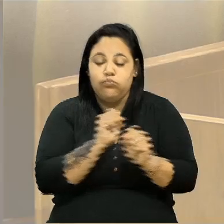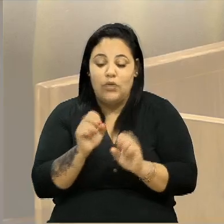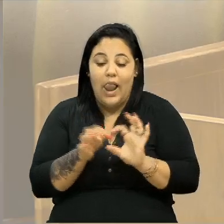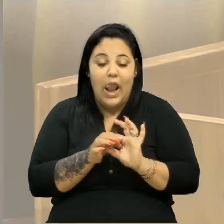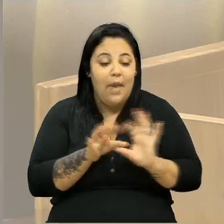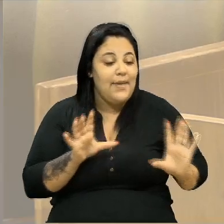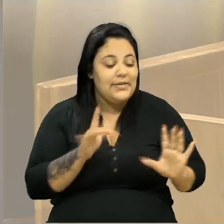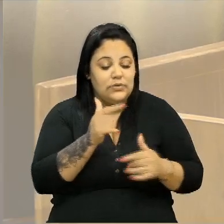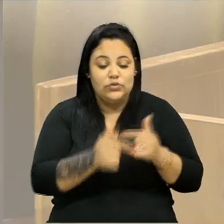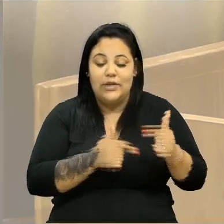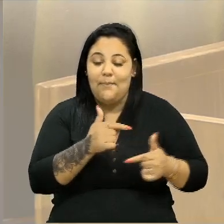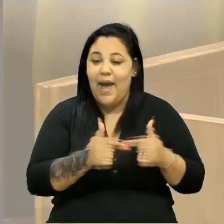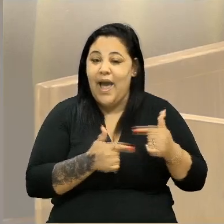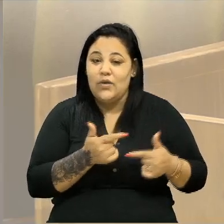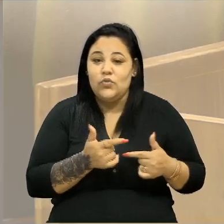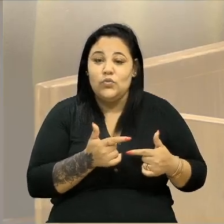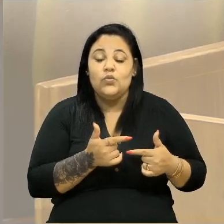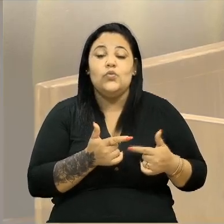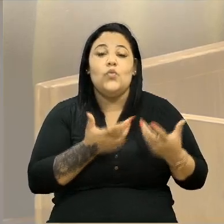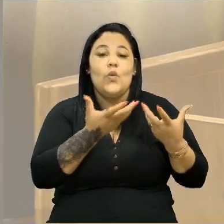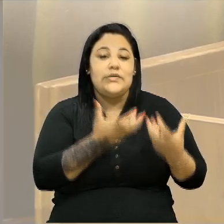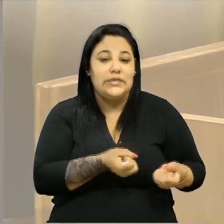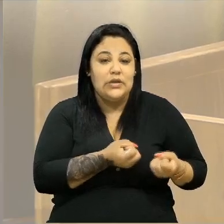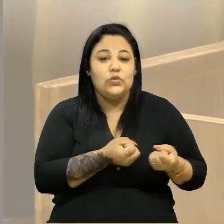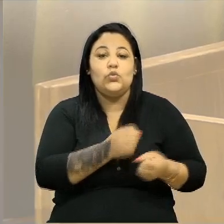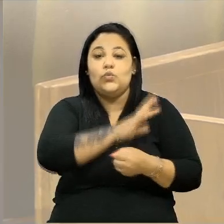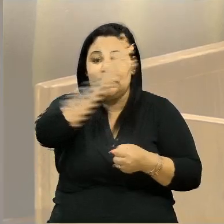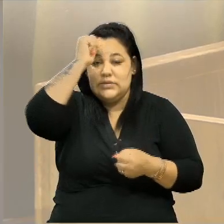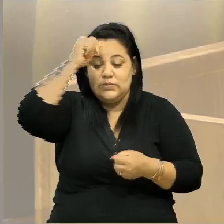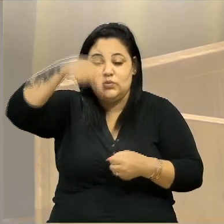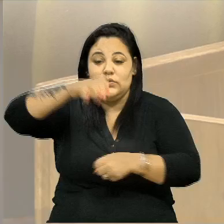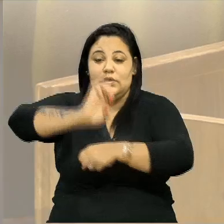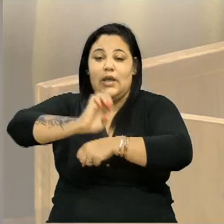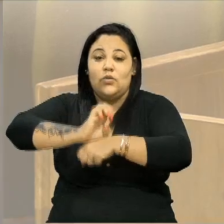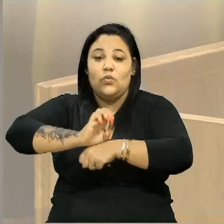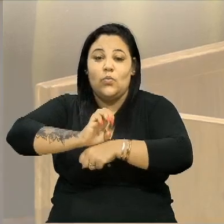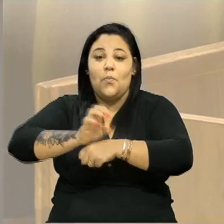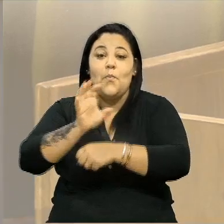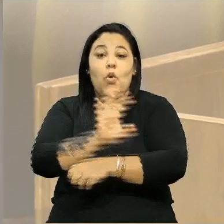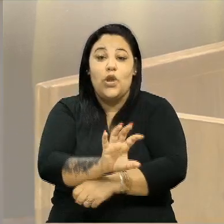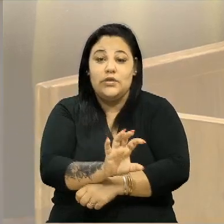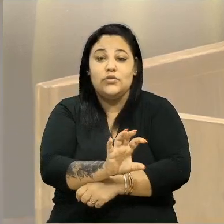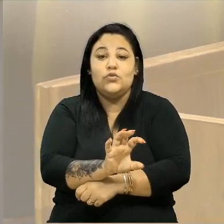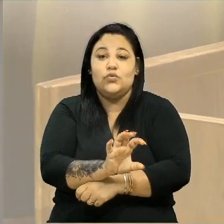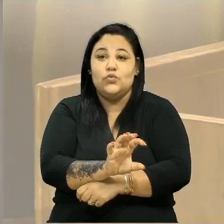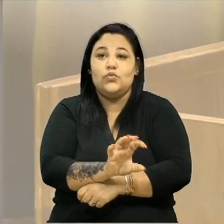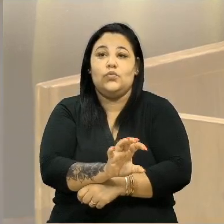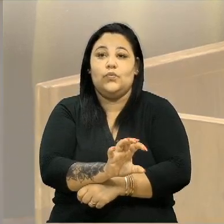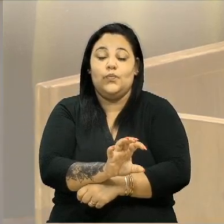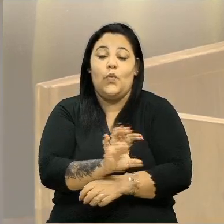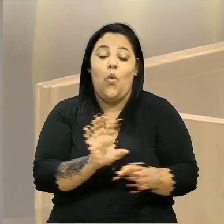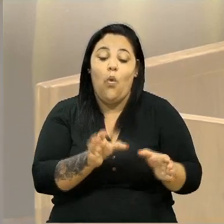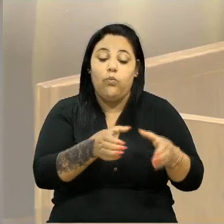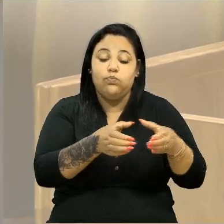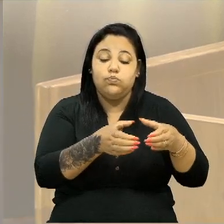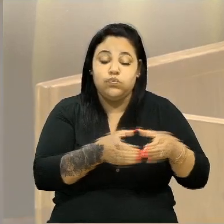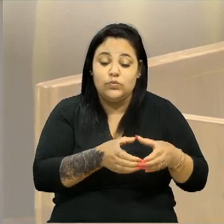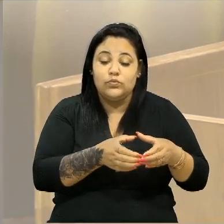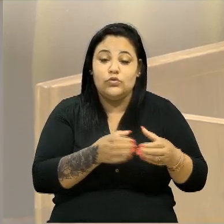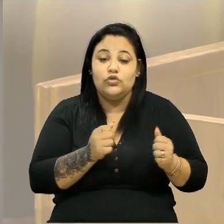funcionamento outorgado pelo município ou pelo Estado. Todavia, o órgão que, por meio de convênio, realizar